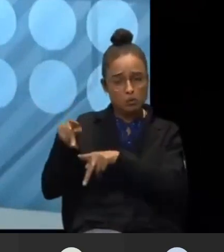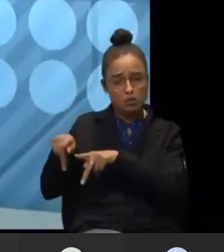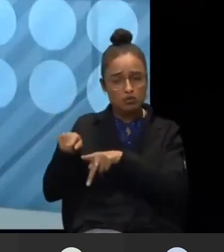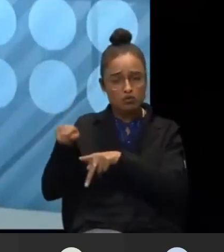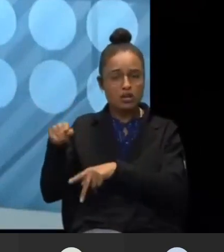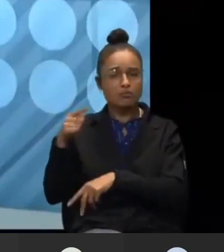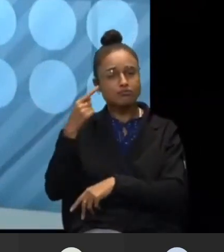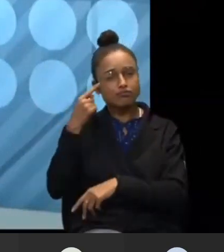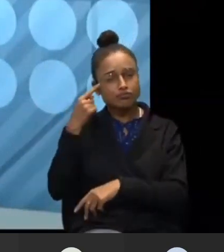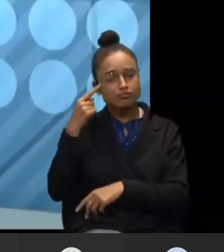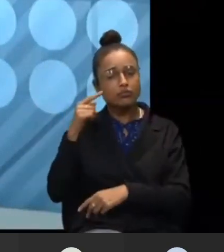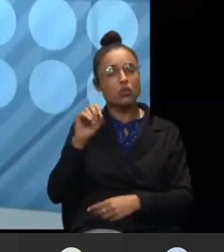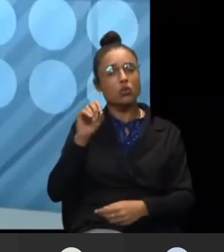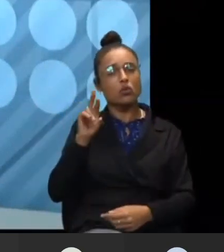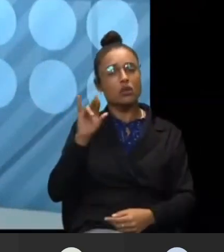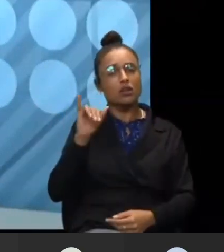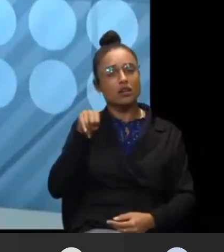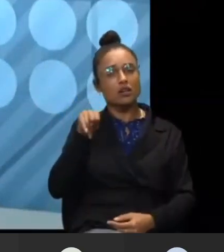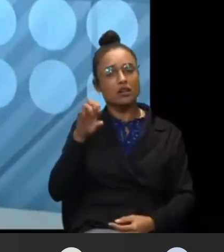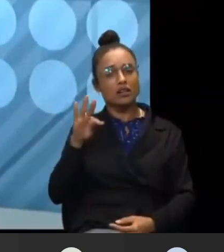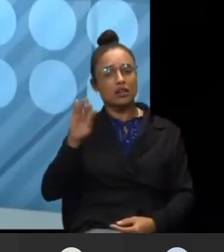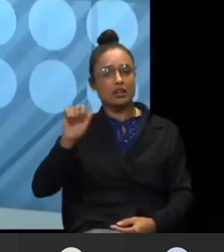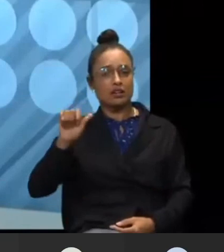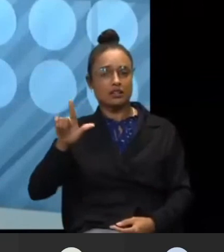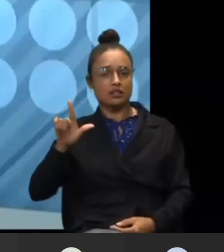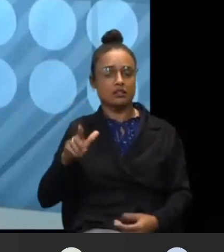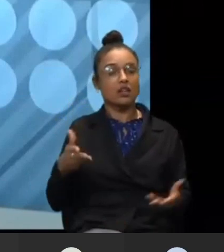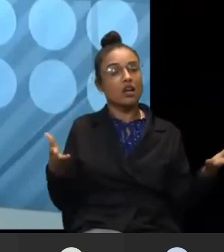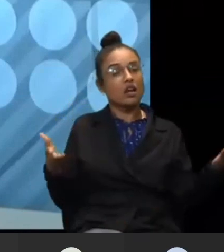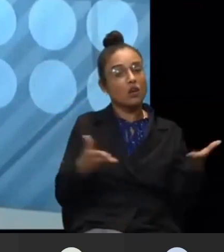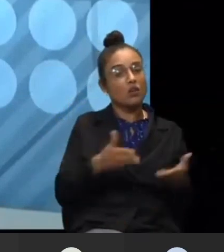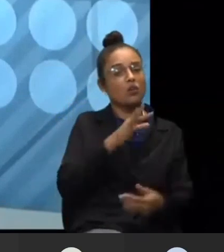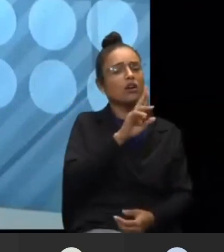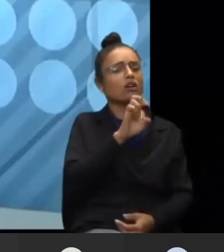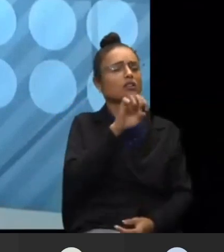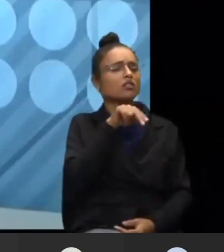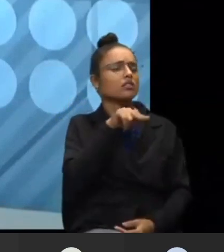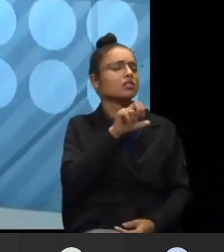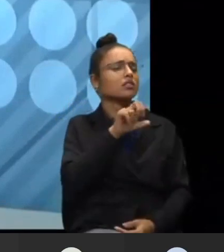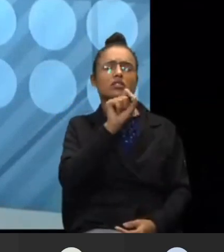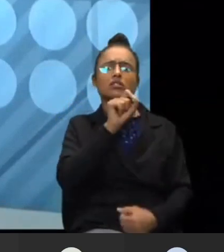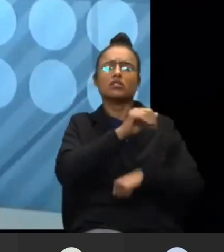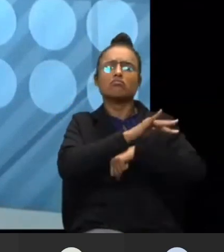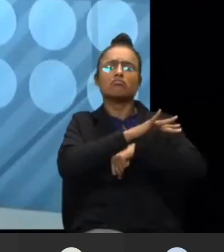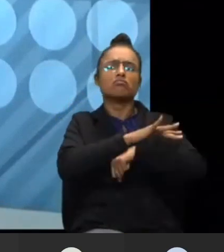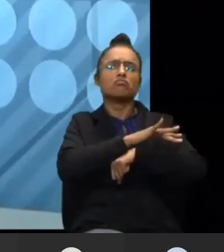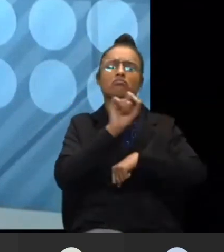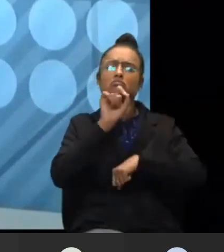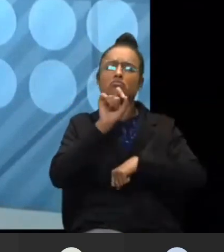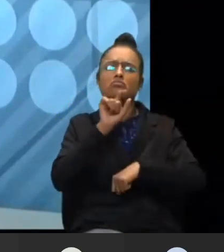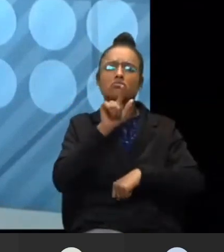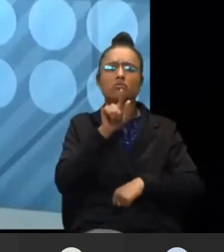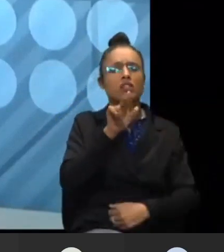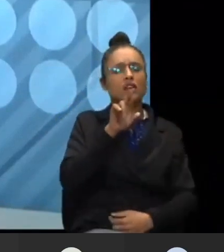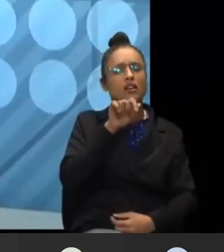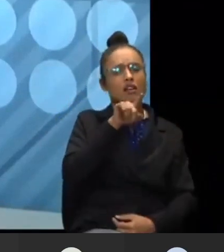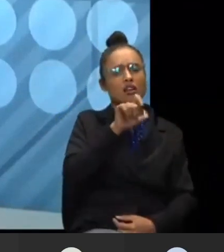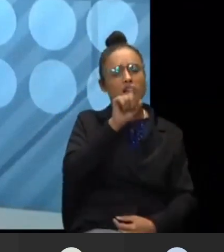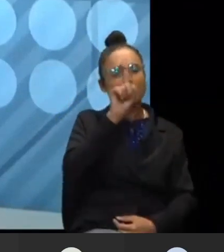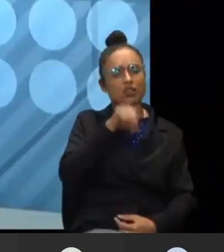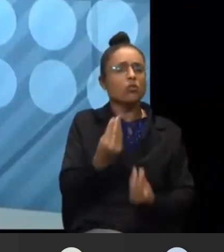Quero falar também dos ácidos graxos trans. Quem são os ácidos graxos trans? Como são formados os ácidos